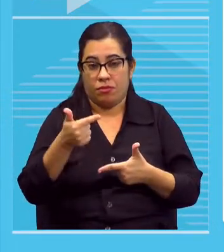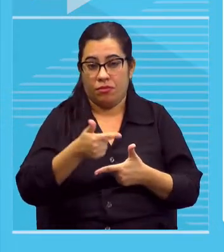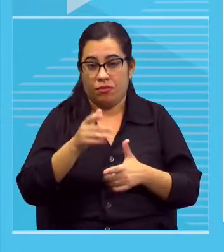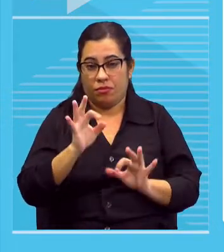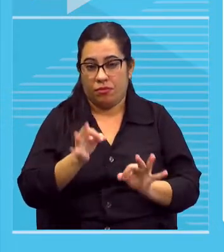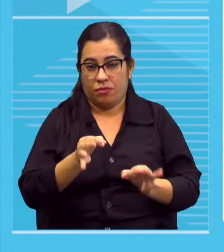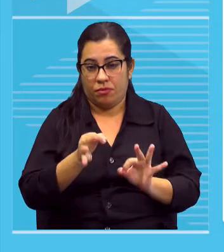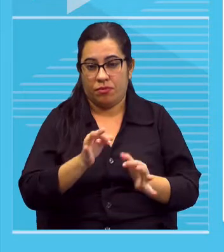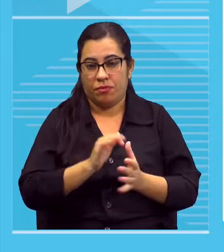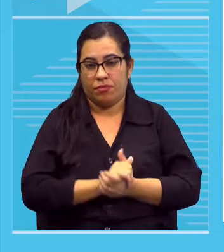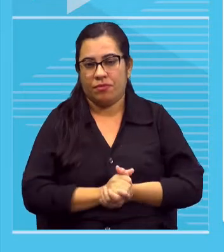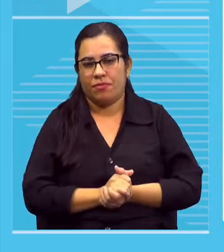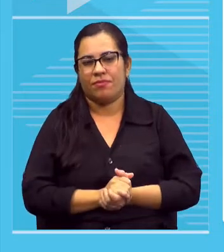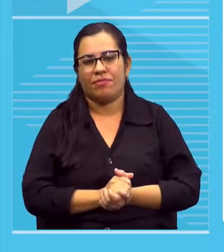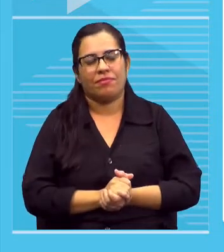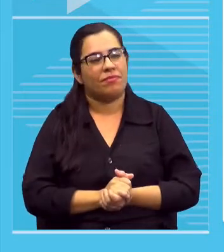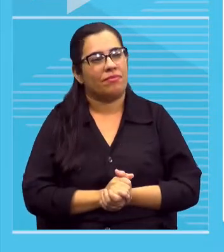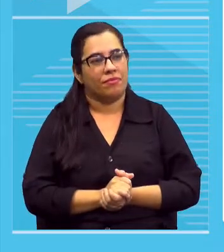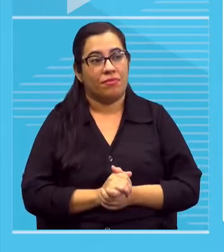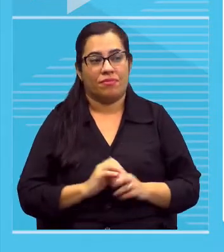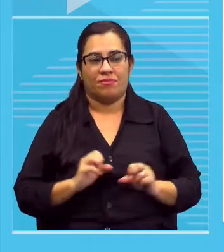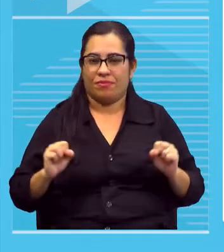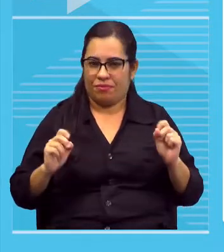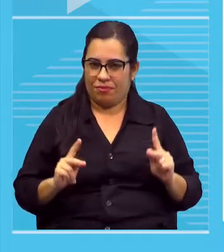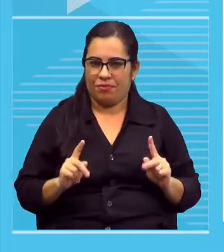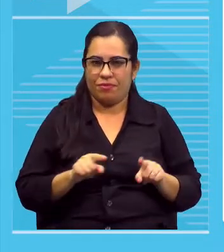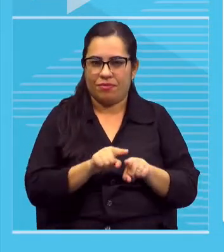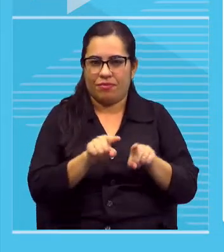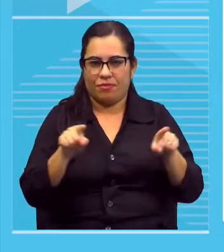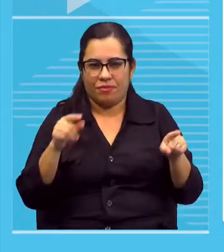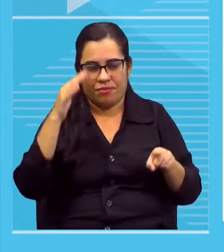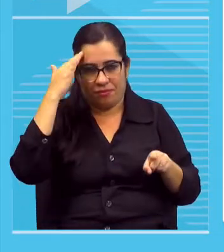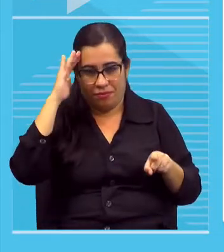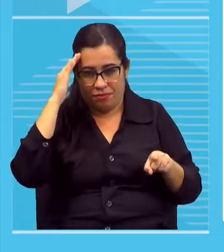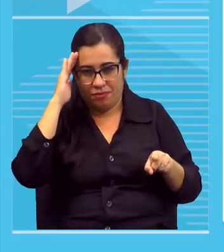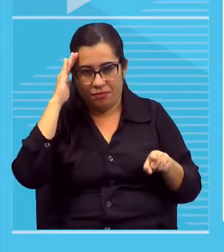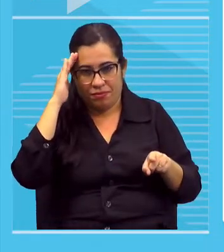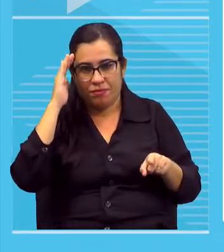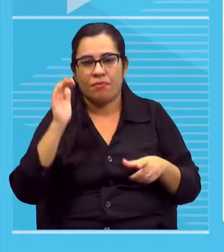Olá tudo bem até aí